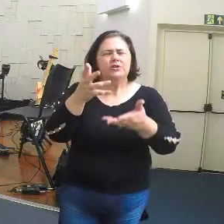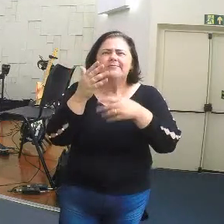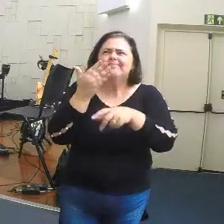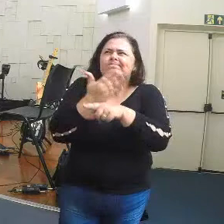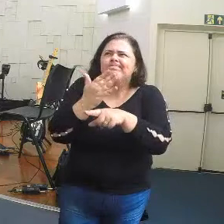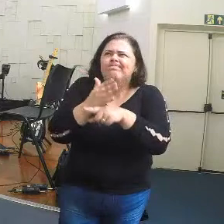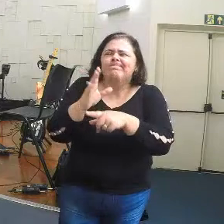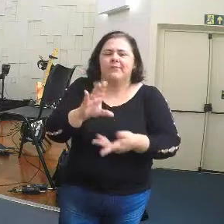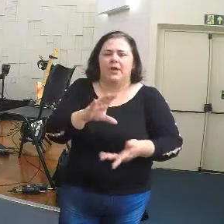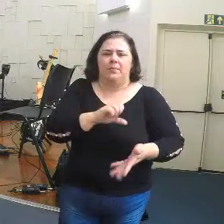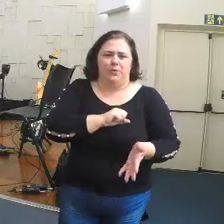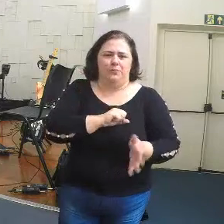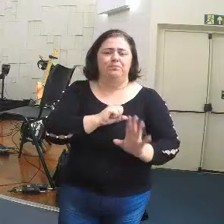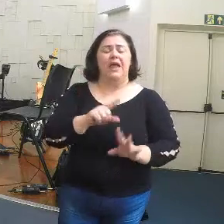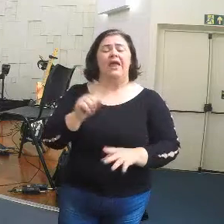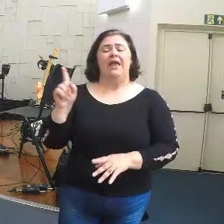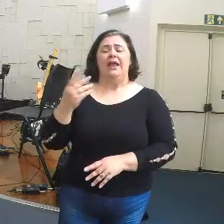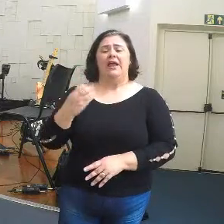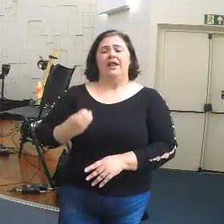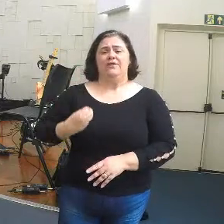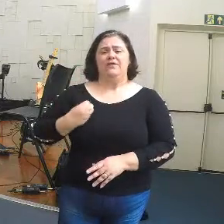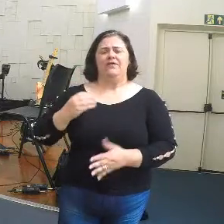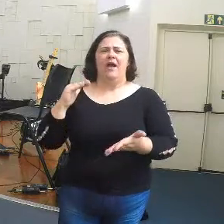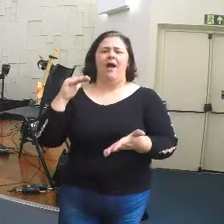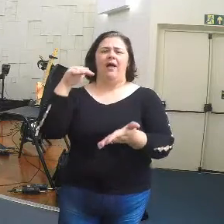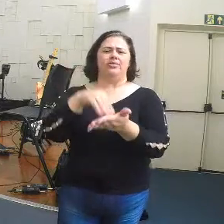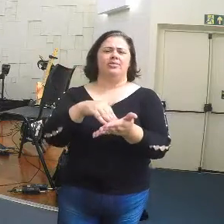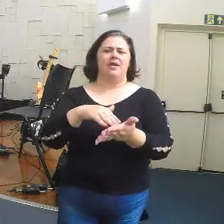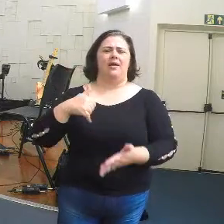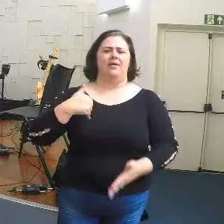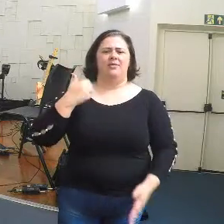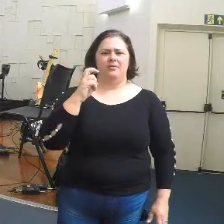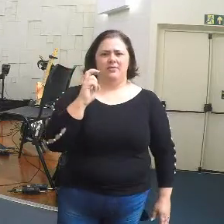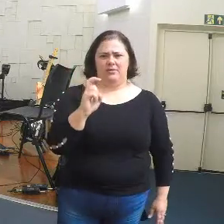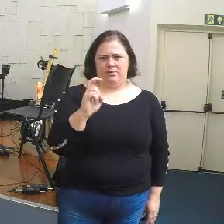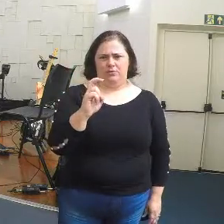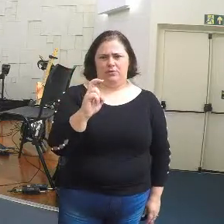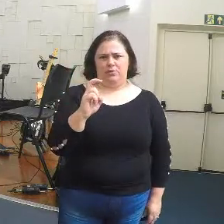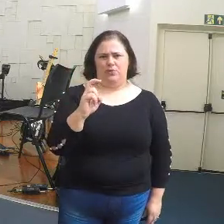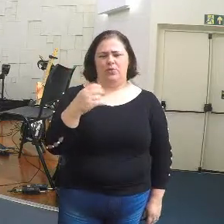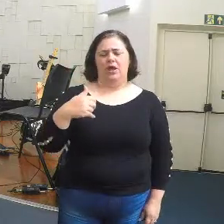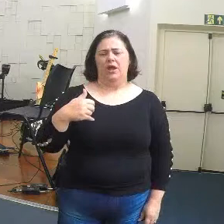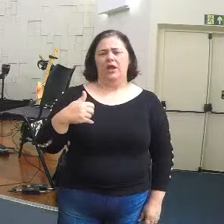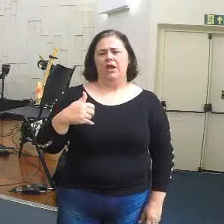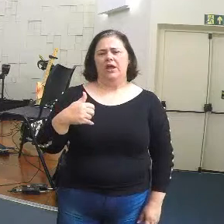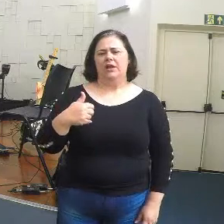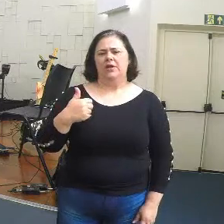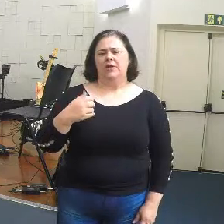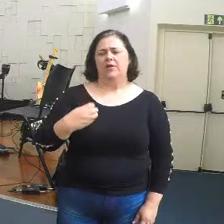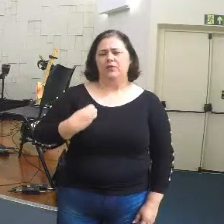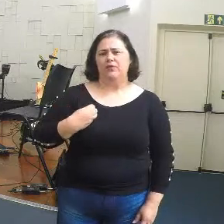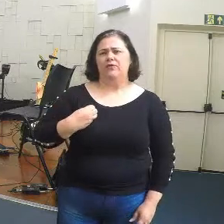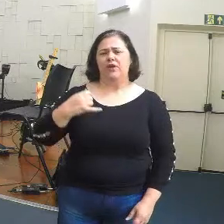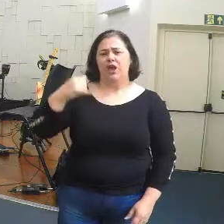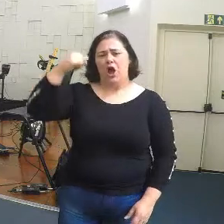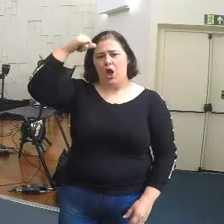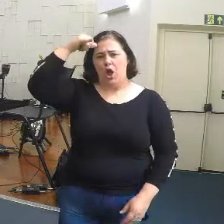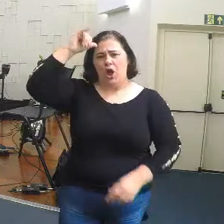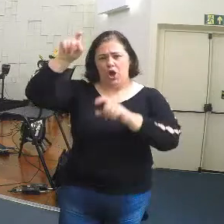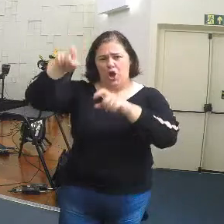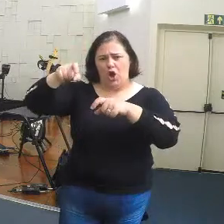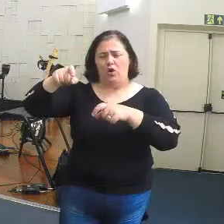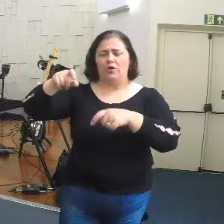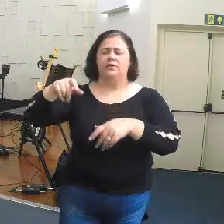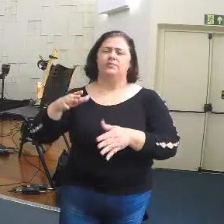amor. Eu vivi até os 5 anos de idade na roça, na zona rural, e até os 14 anos, a